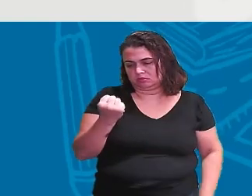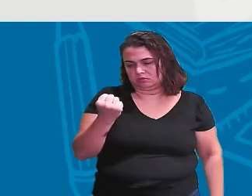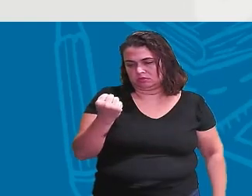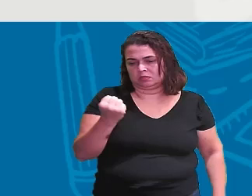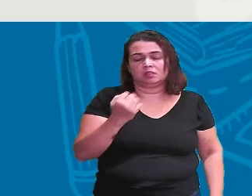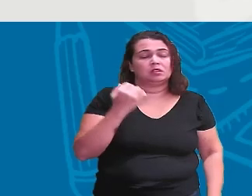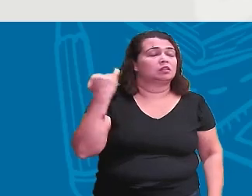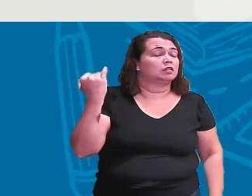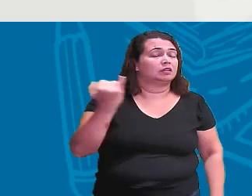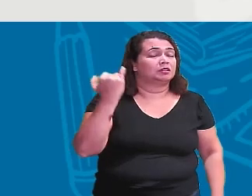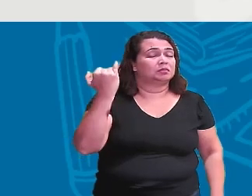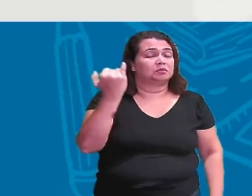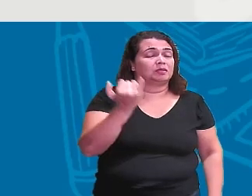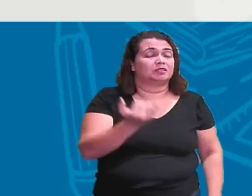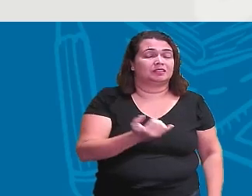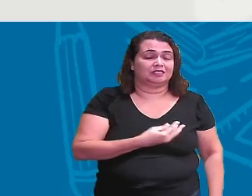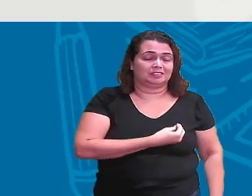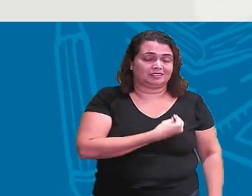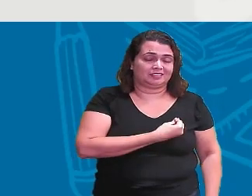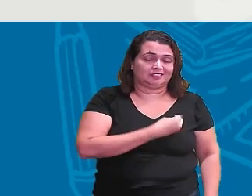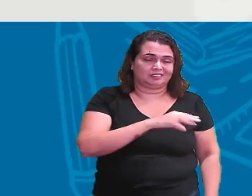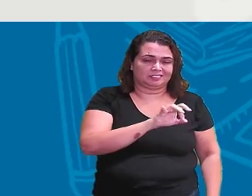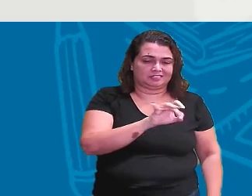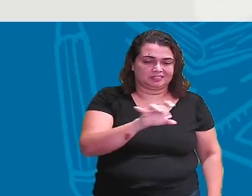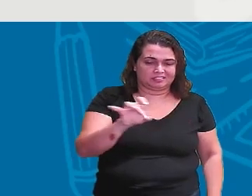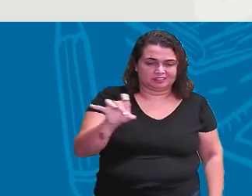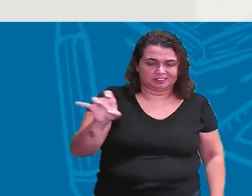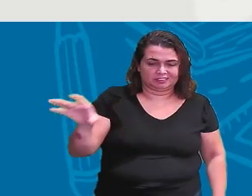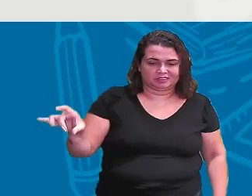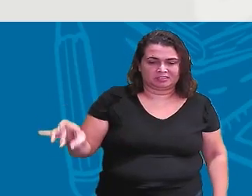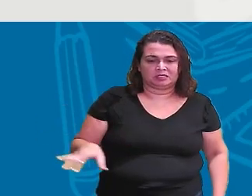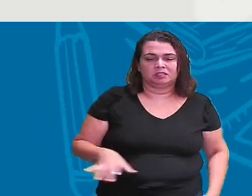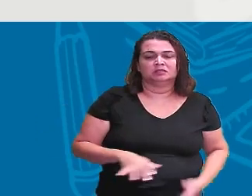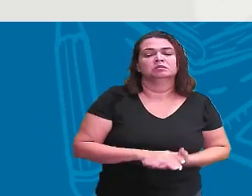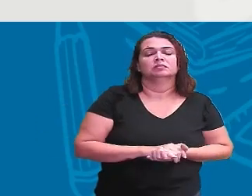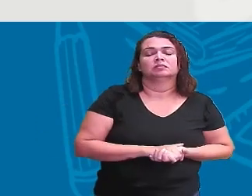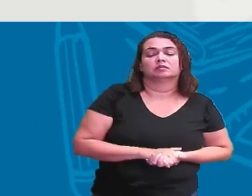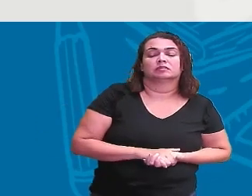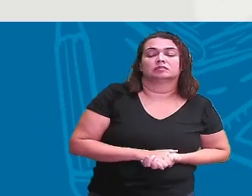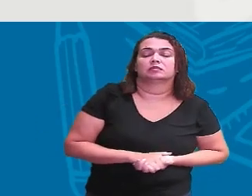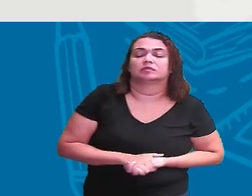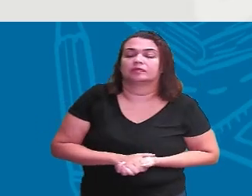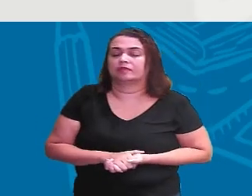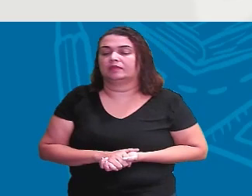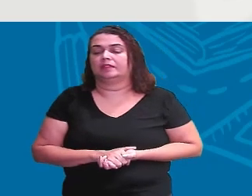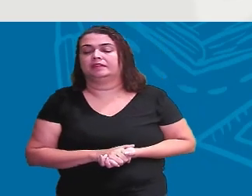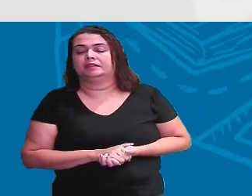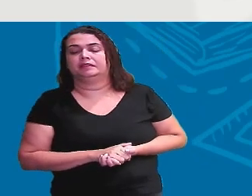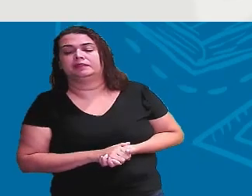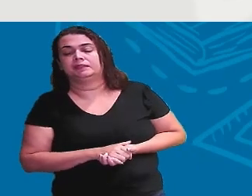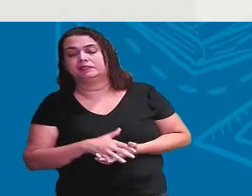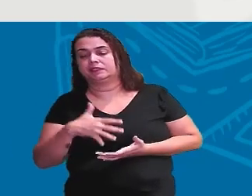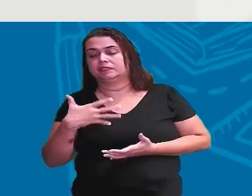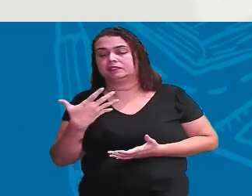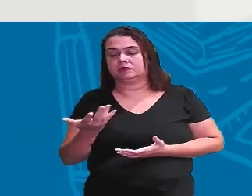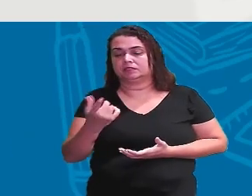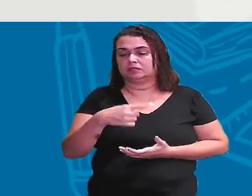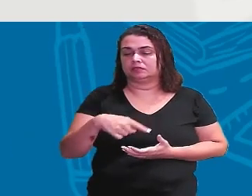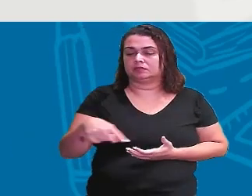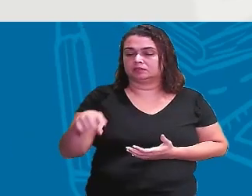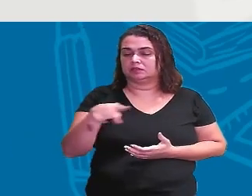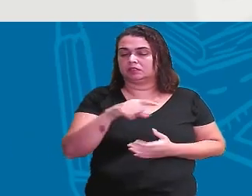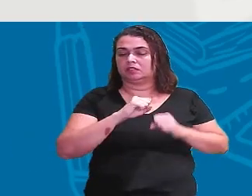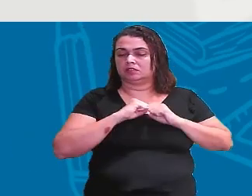tão fundamental para a nossa vida, tá certo? Para a nossa sobrevivência. E aí o que eu tinha dito para vocês, que os nossos sistemas